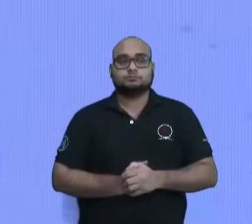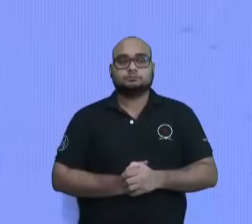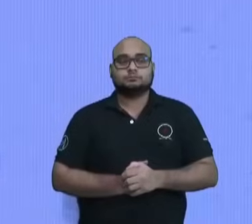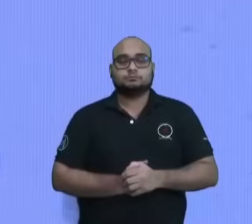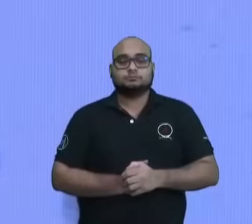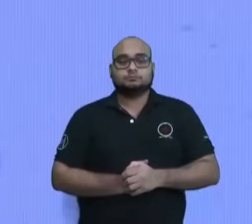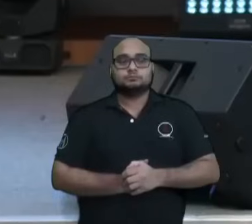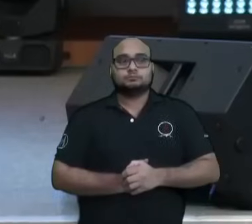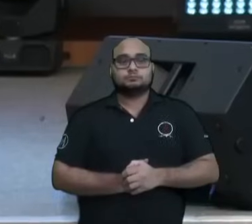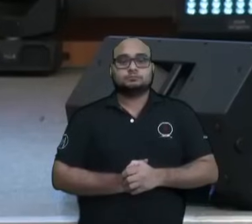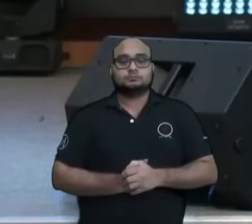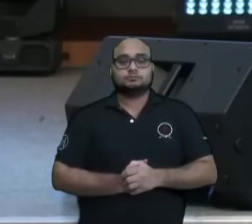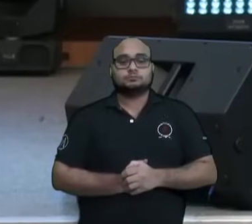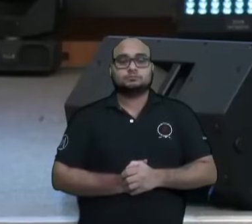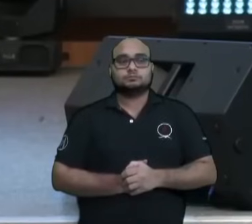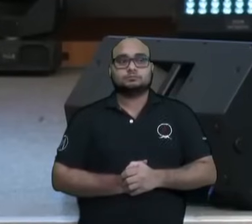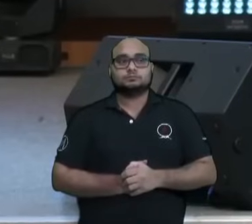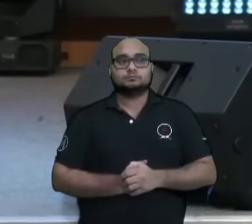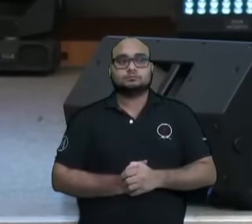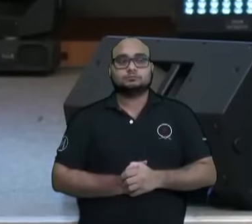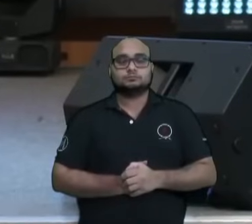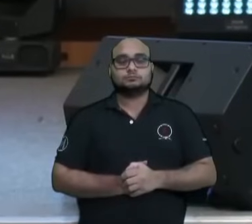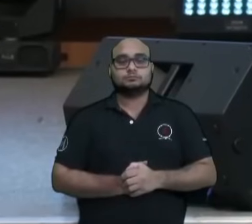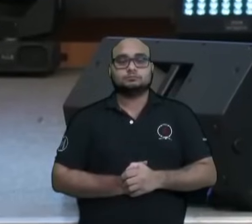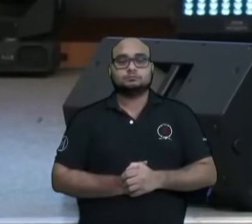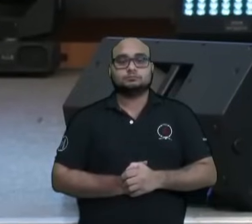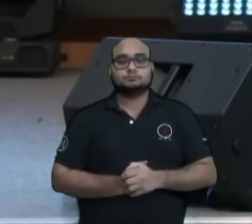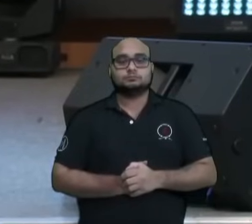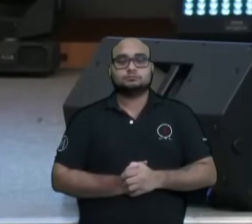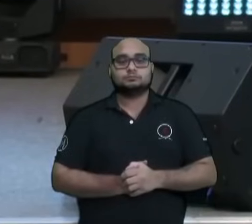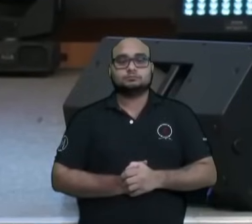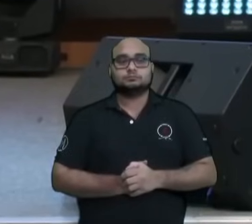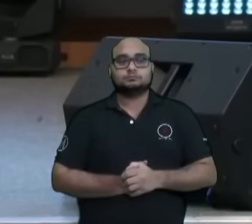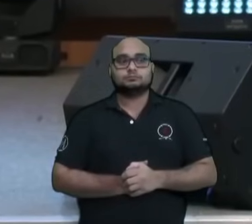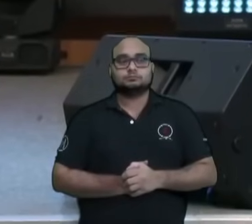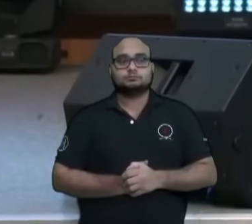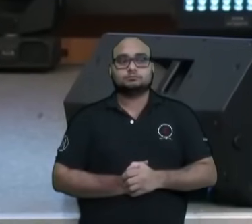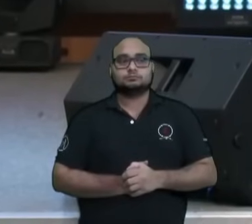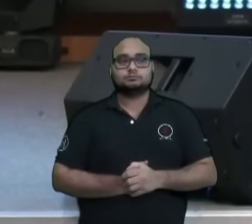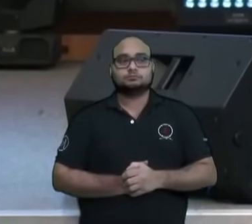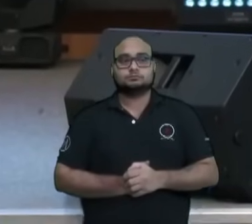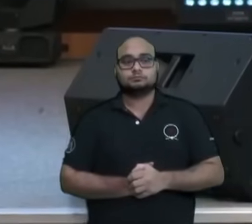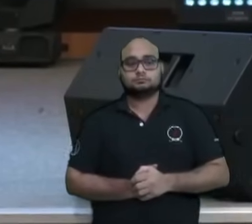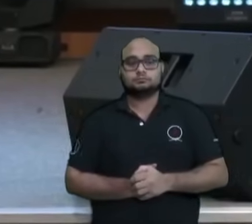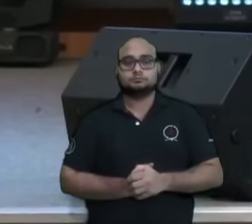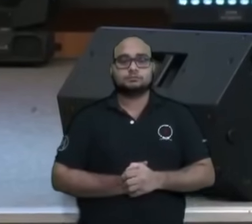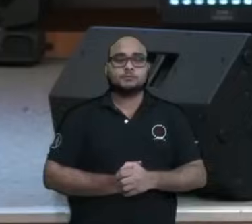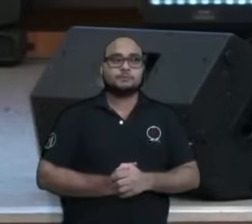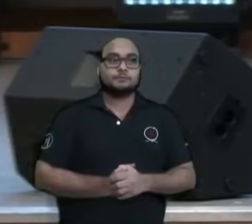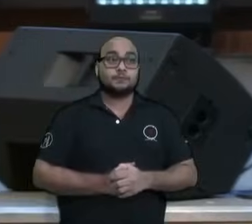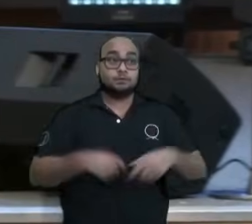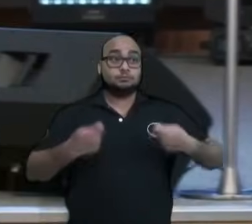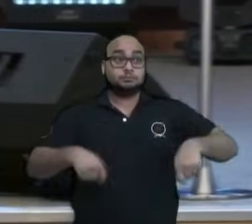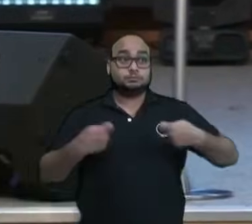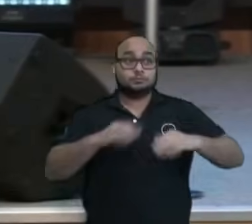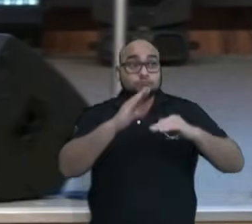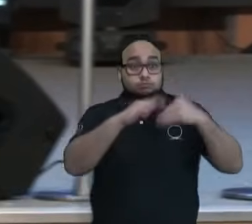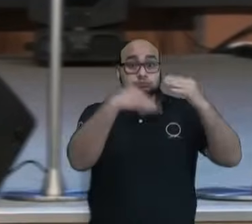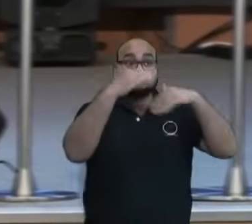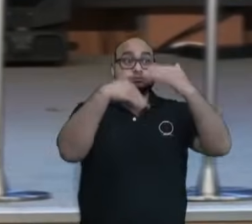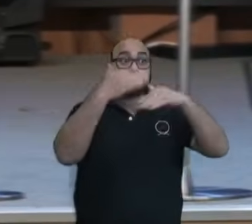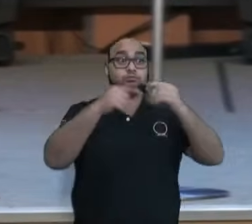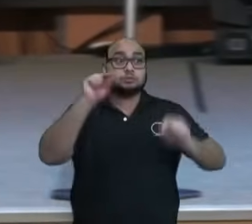posso falar um aí vê se é isso antes crescei na graça e no conhecimento de nosso senhor e salvador Jesus Cristo